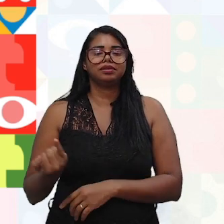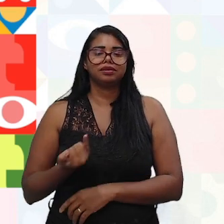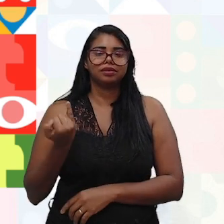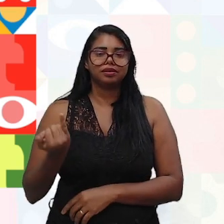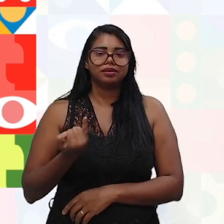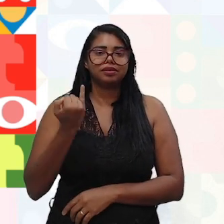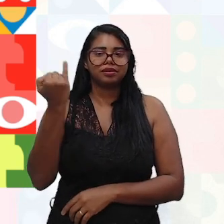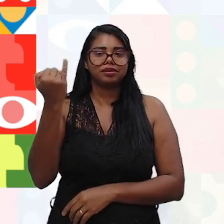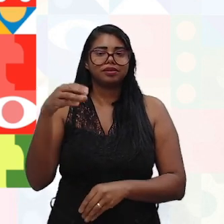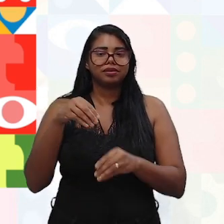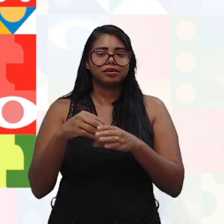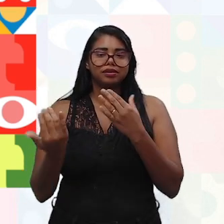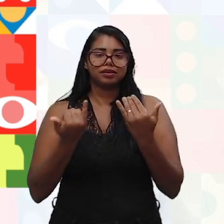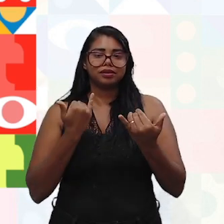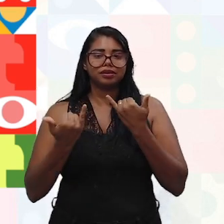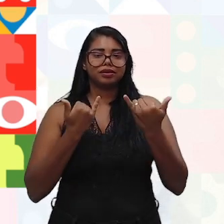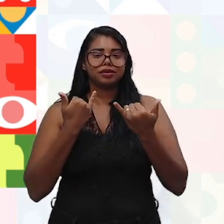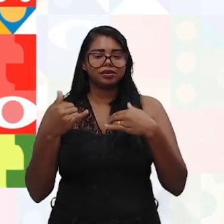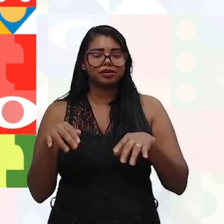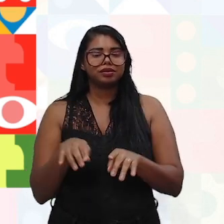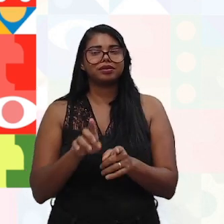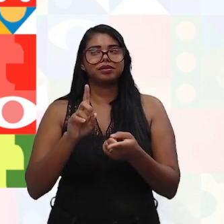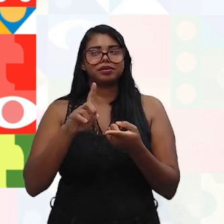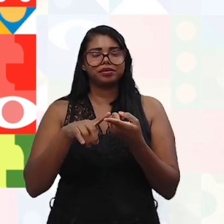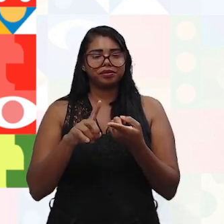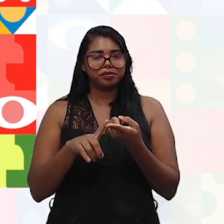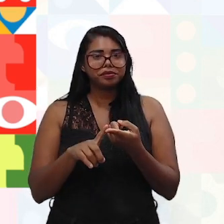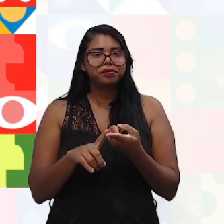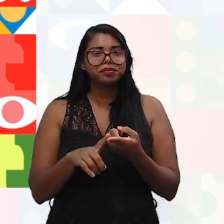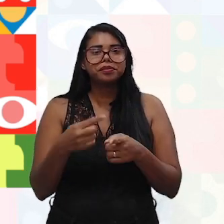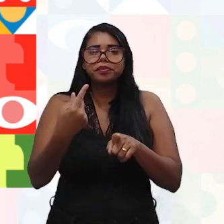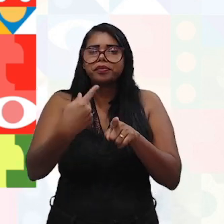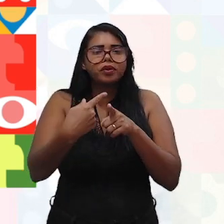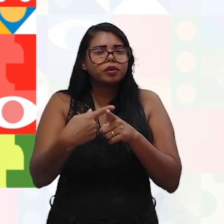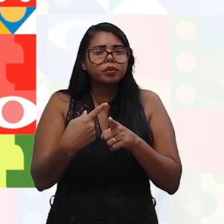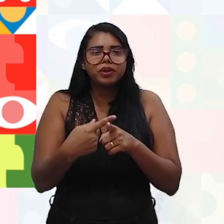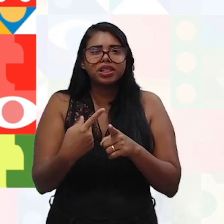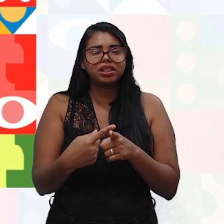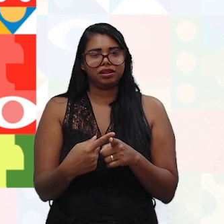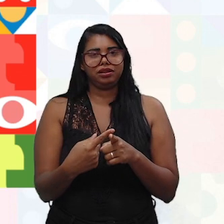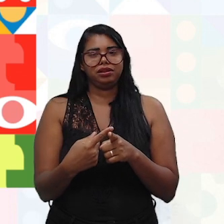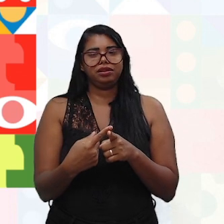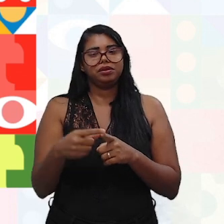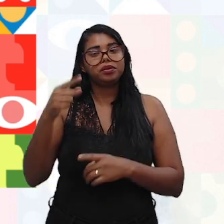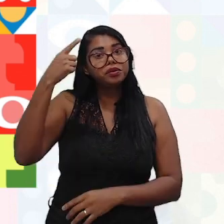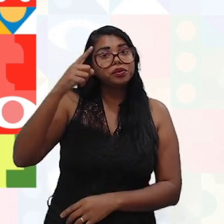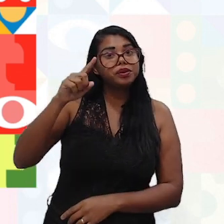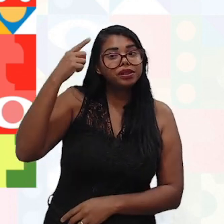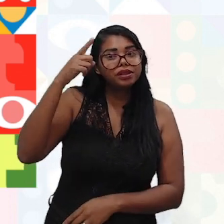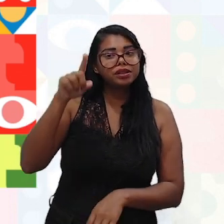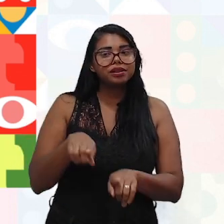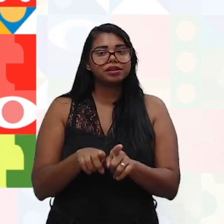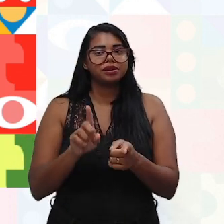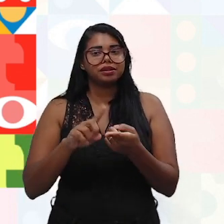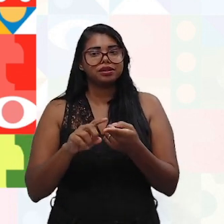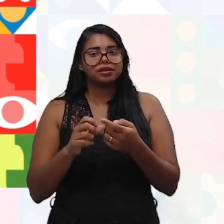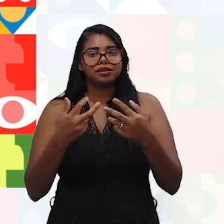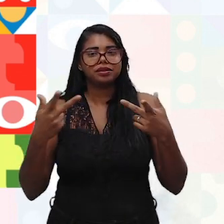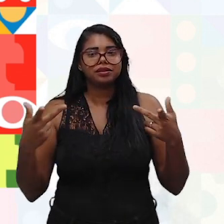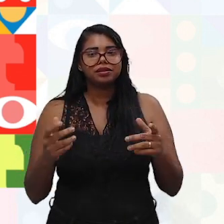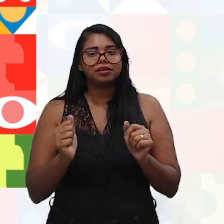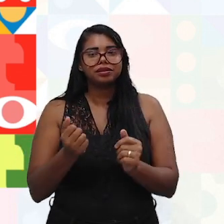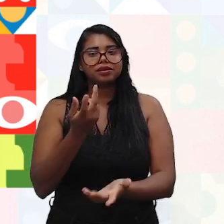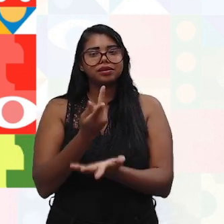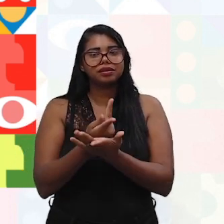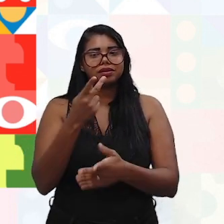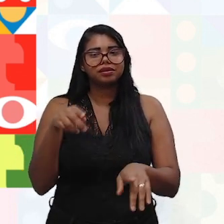de um cenário de informação, da unidade de informação. Por quê? Porque você vai lidar ali no dia a dia. Tanta coisa pode acontecer que